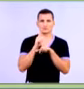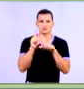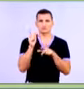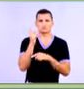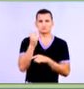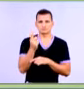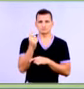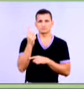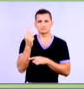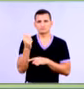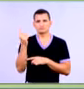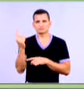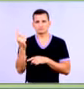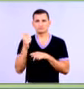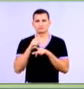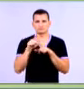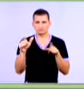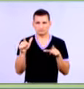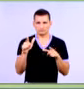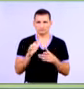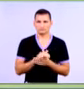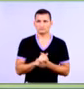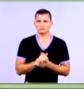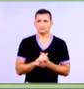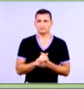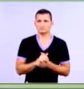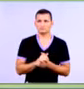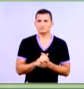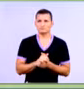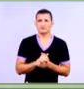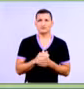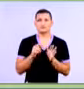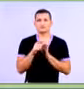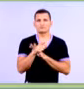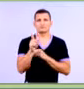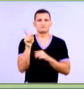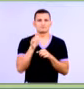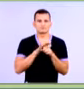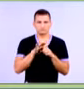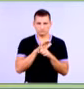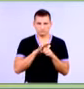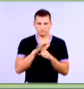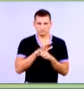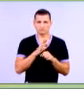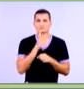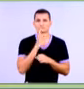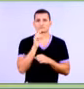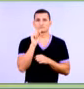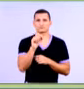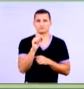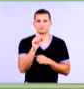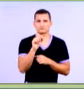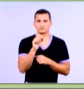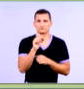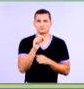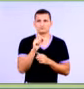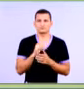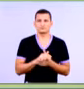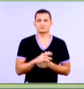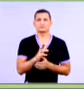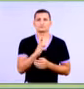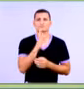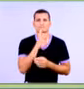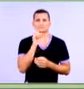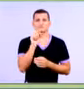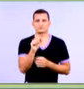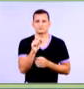posições disponíveis. Então, se eu pergunto nessa situação, ela está cheia? A resposta vai ser o que aqui? A resposta